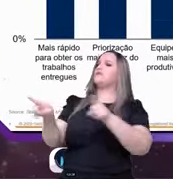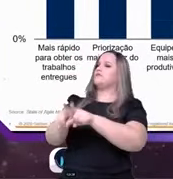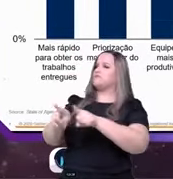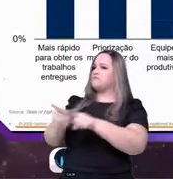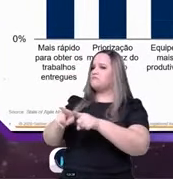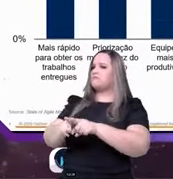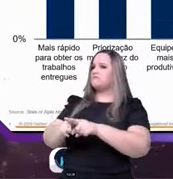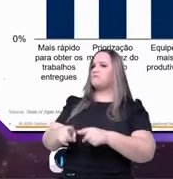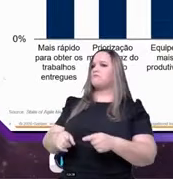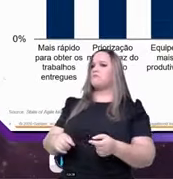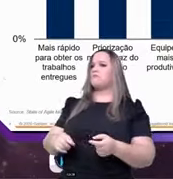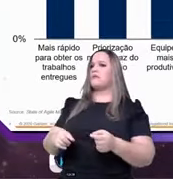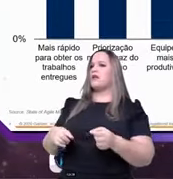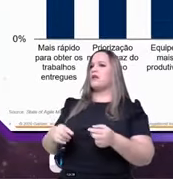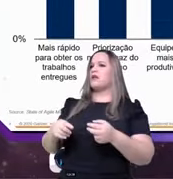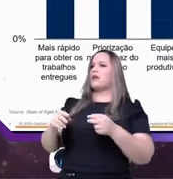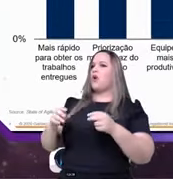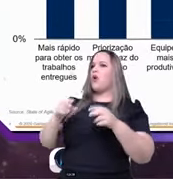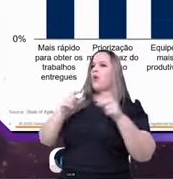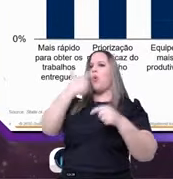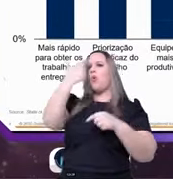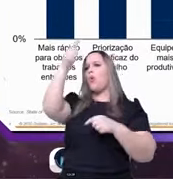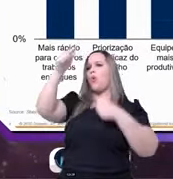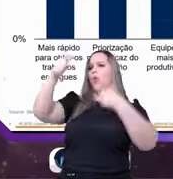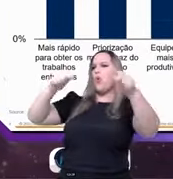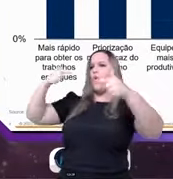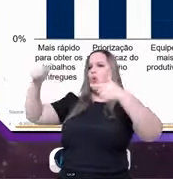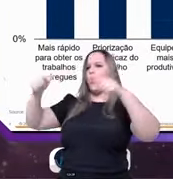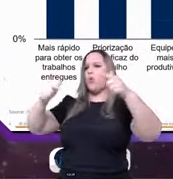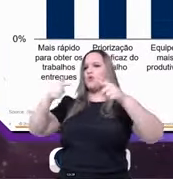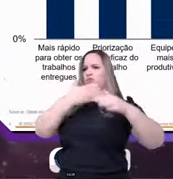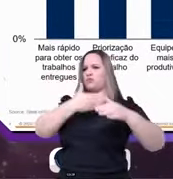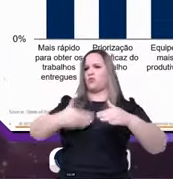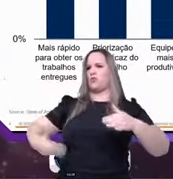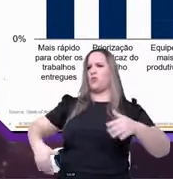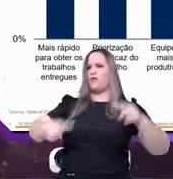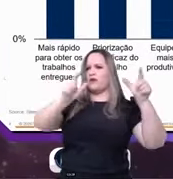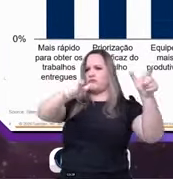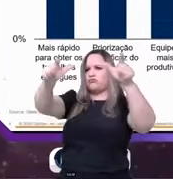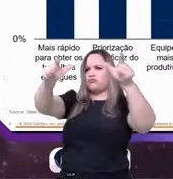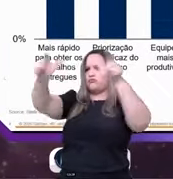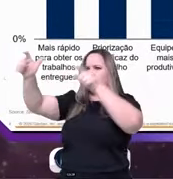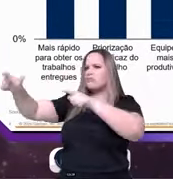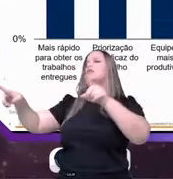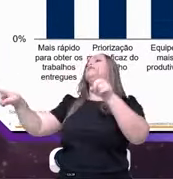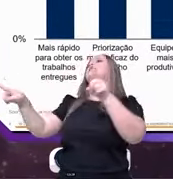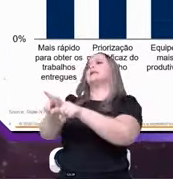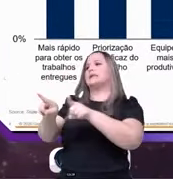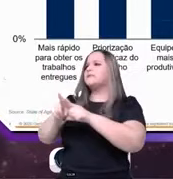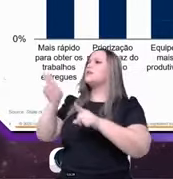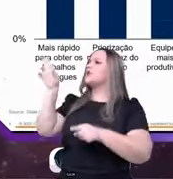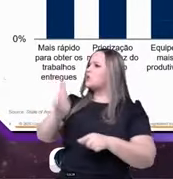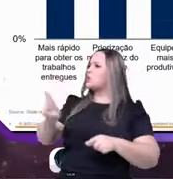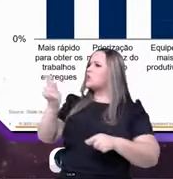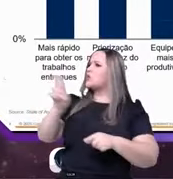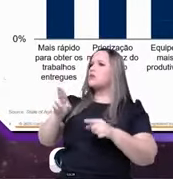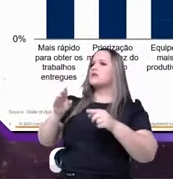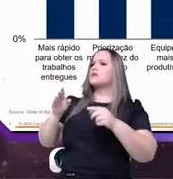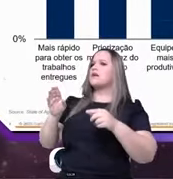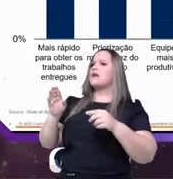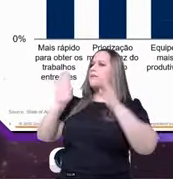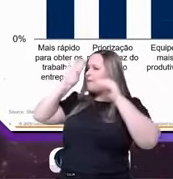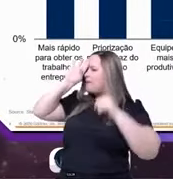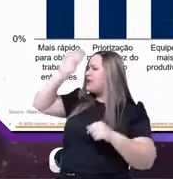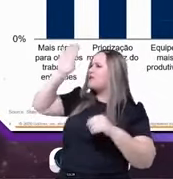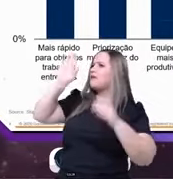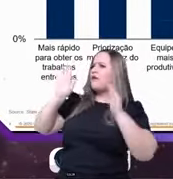e outros órgãos do governo e do judiciário já estão utilizando. Para quê? Para justamente focar na entrega. Qual é o